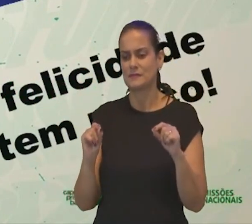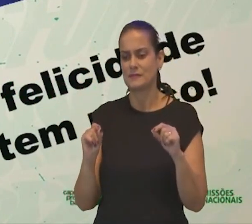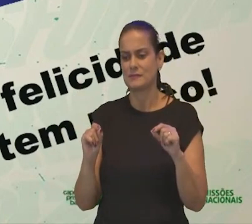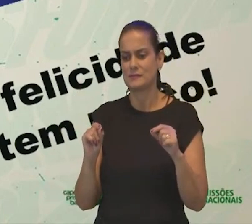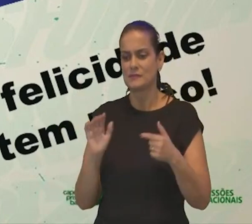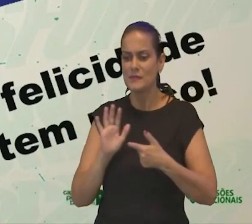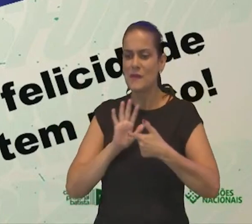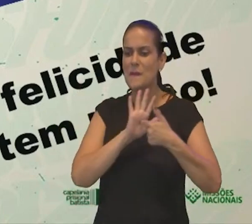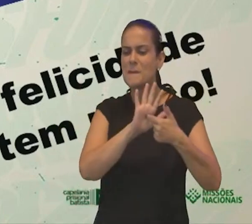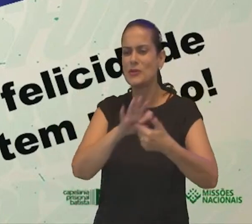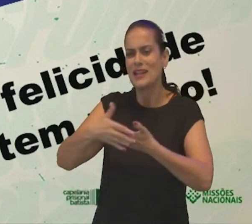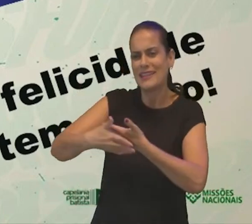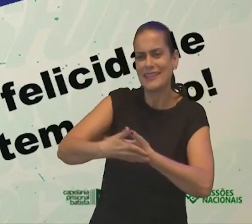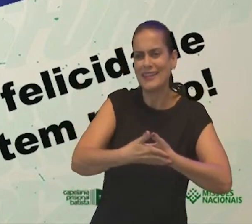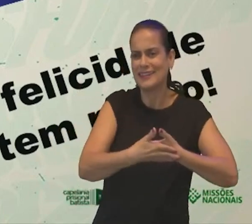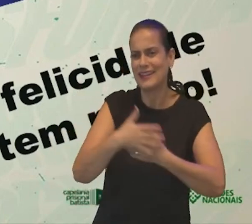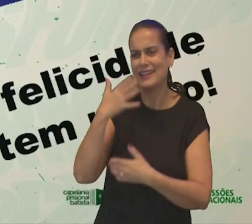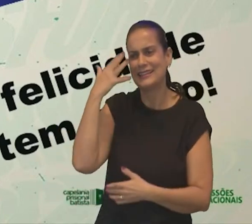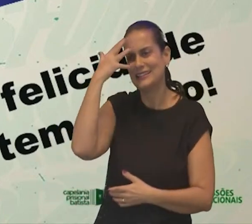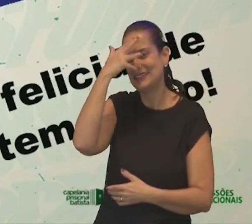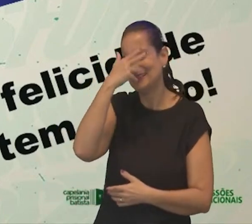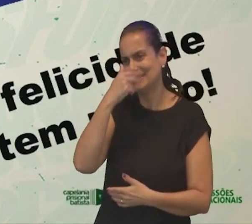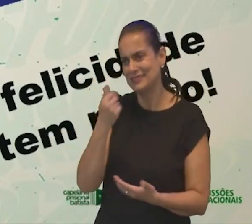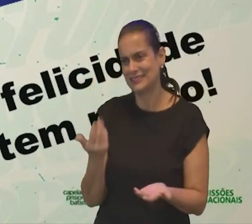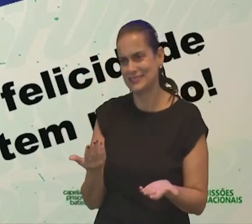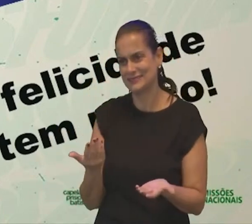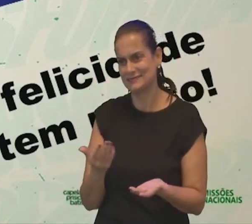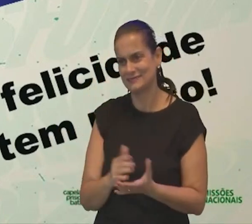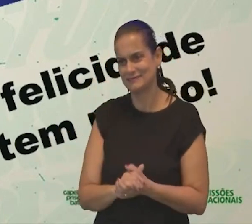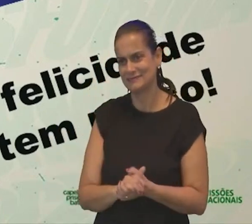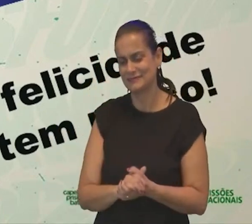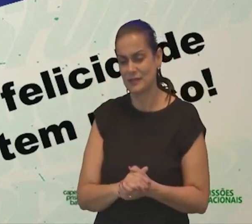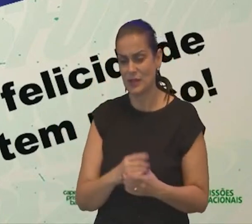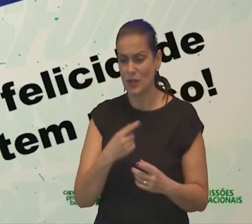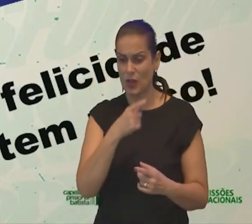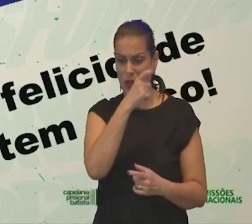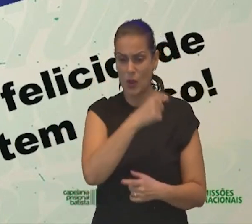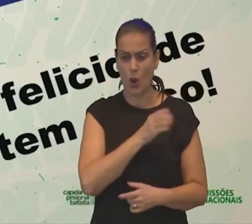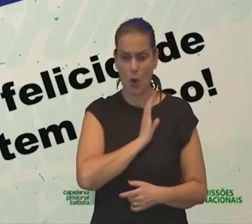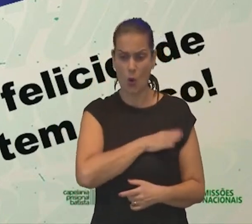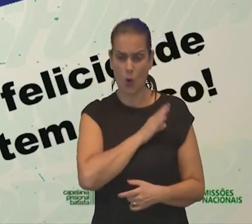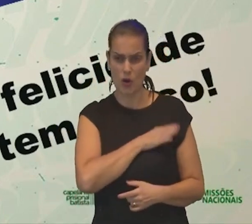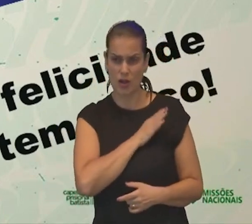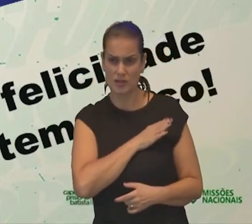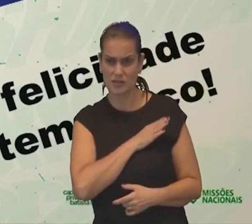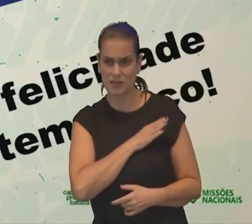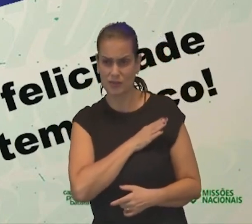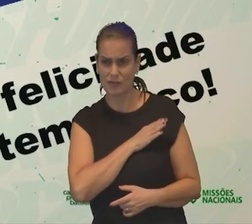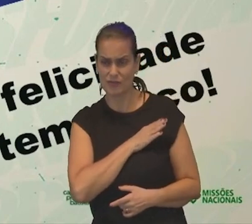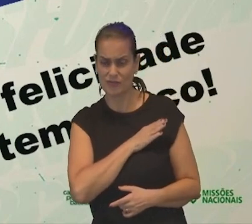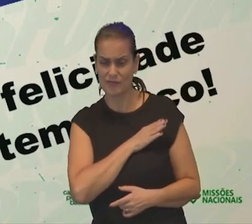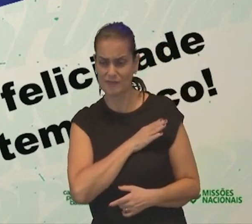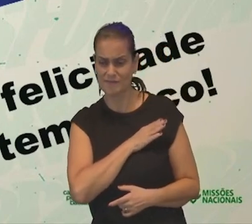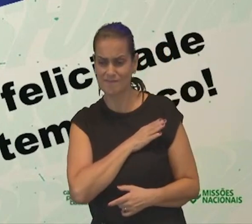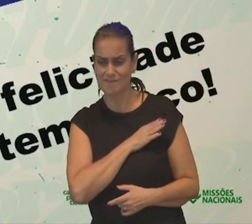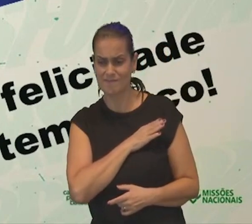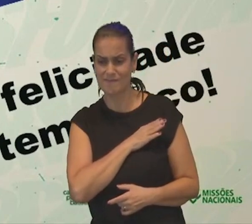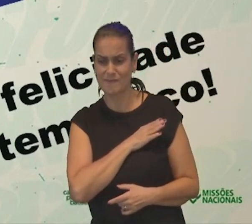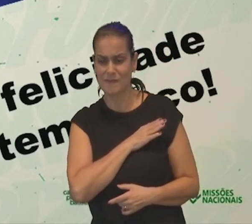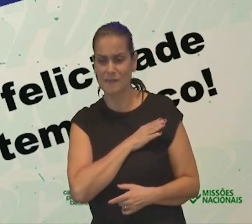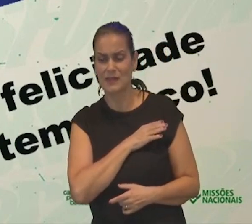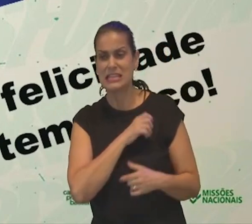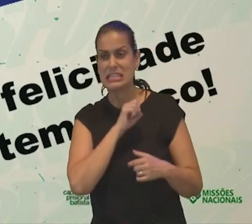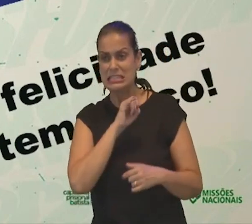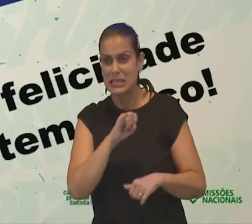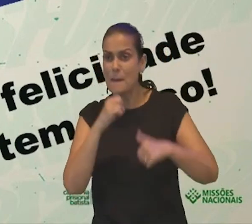apresentar essa bebê linda. O coração de Alexandre hoje, meus irmãos, se você estiver precisando de